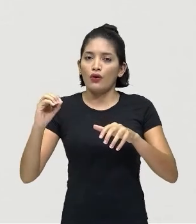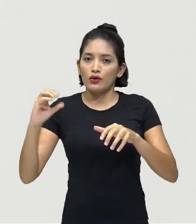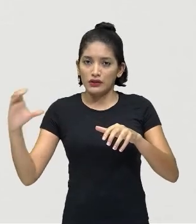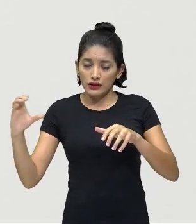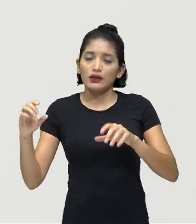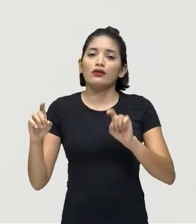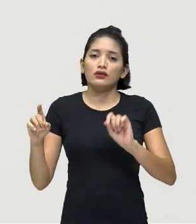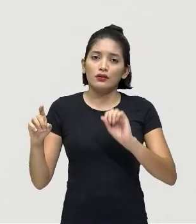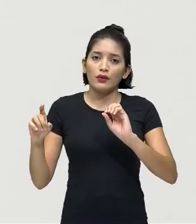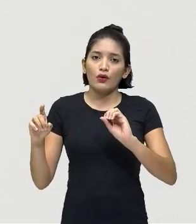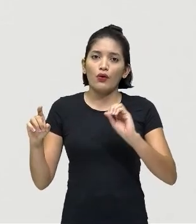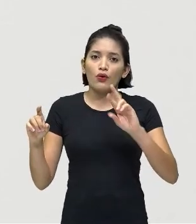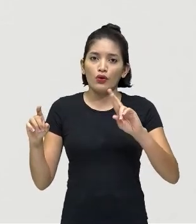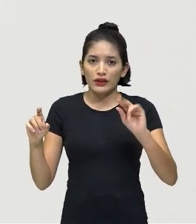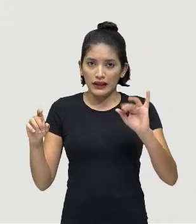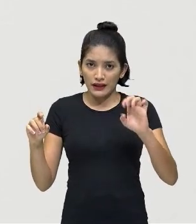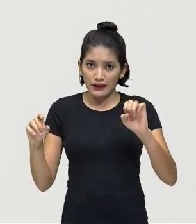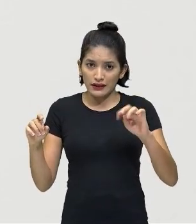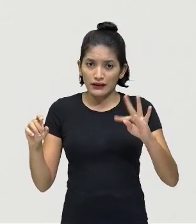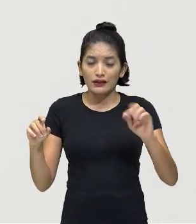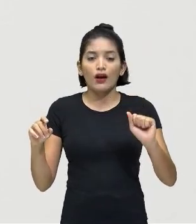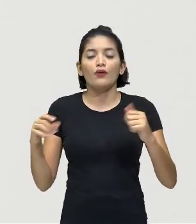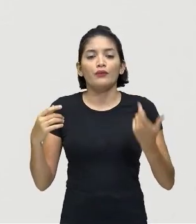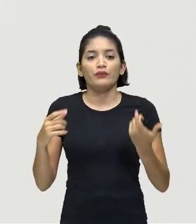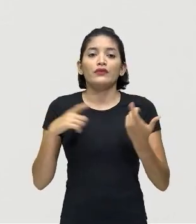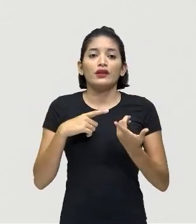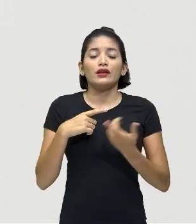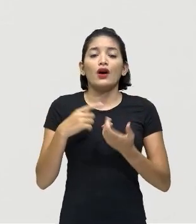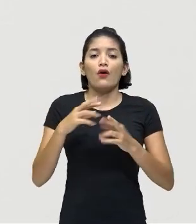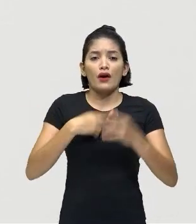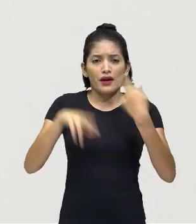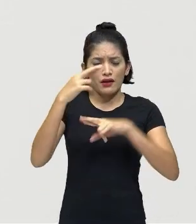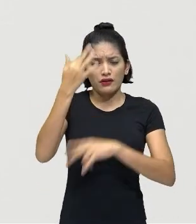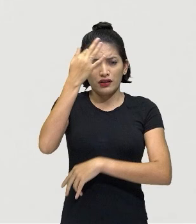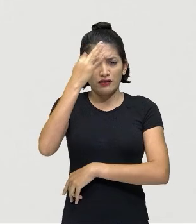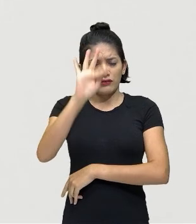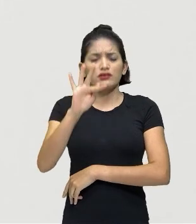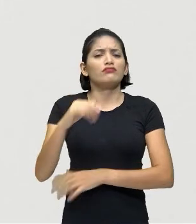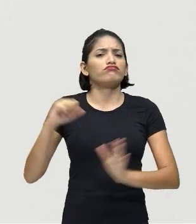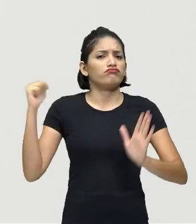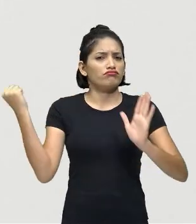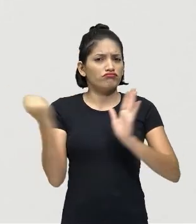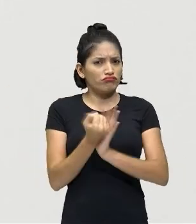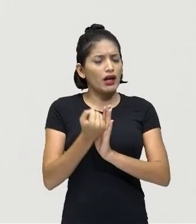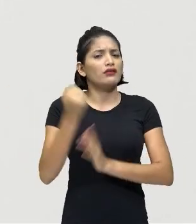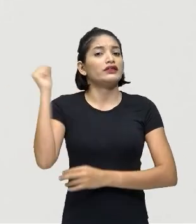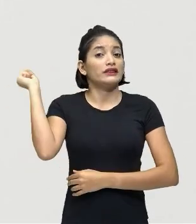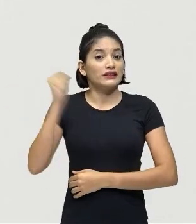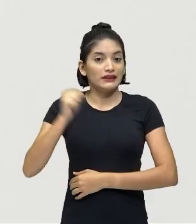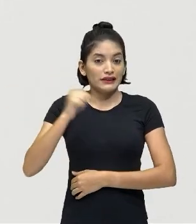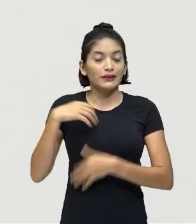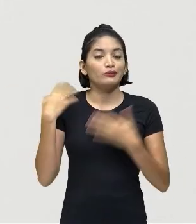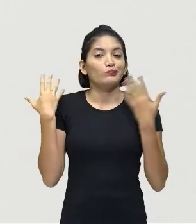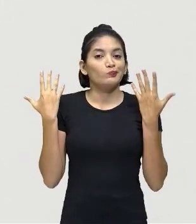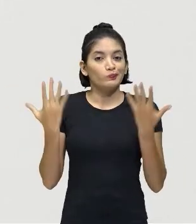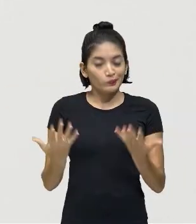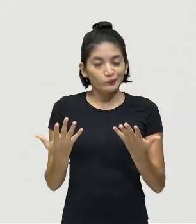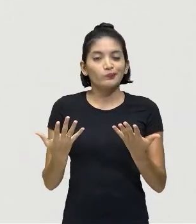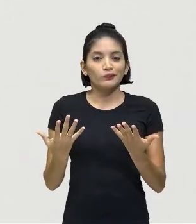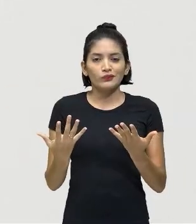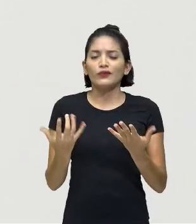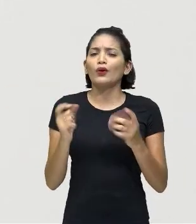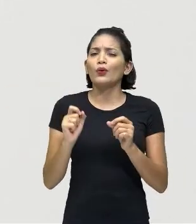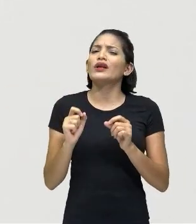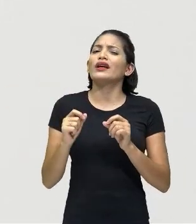a Revolução Francesa ela vai ser um marco divisor nos processos revolucionários, sim. E, justamente, o